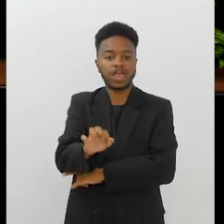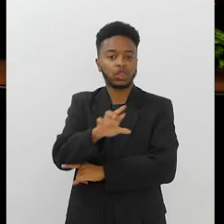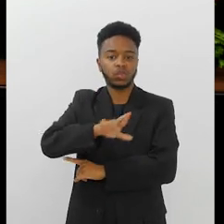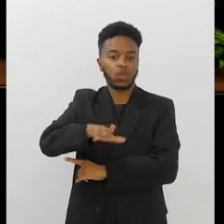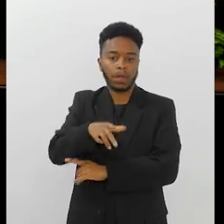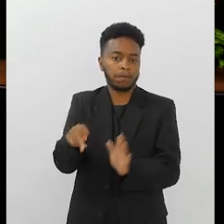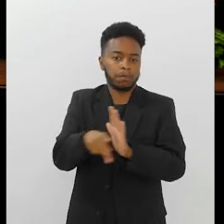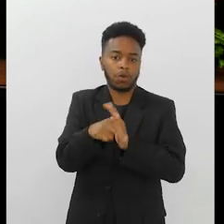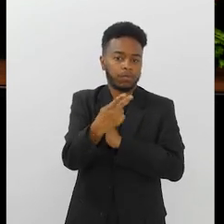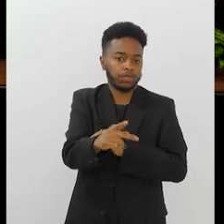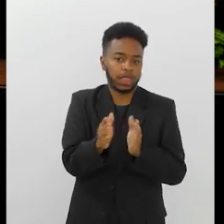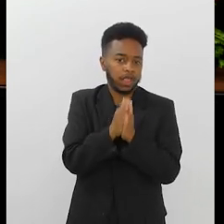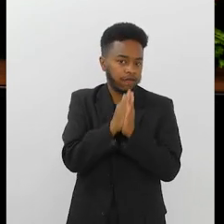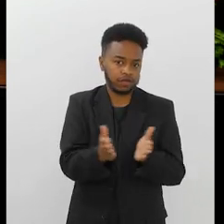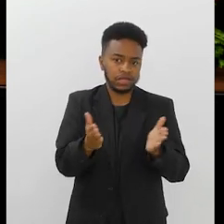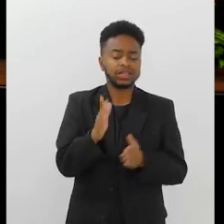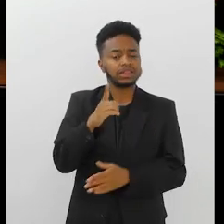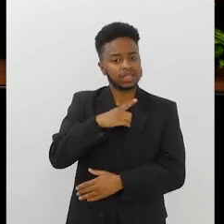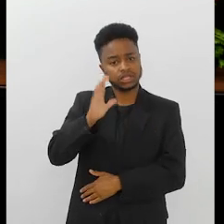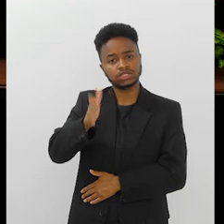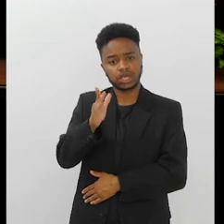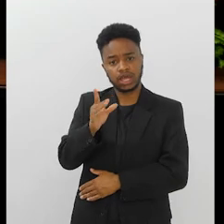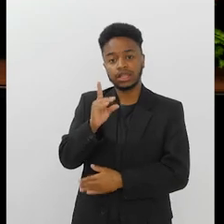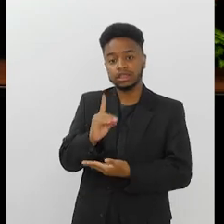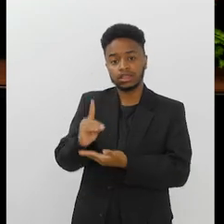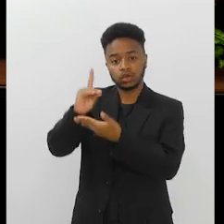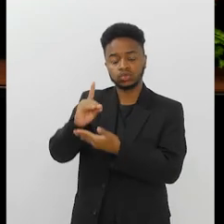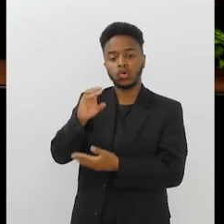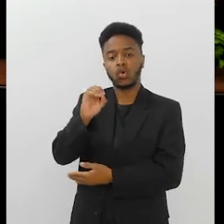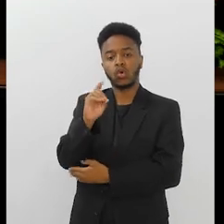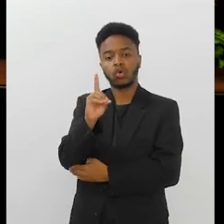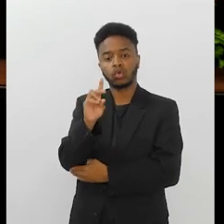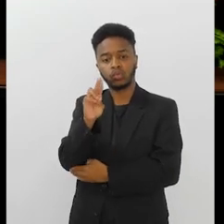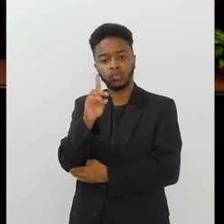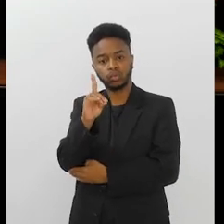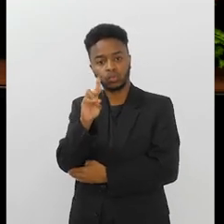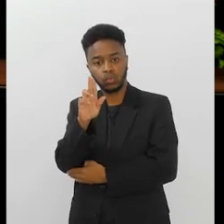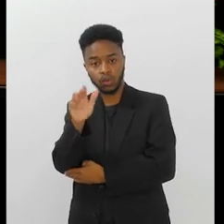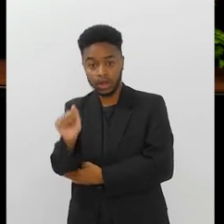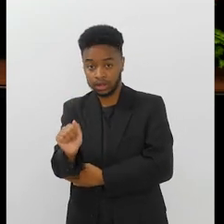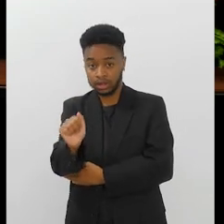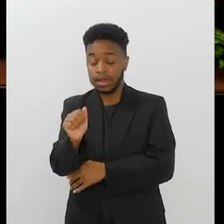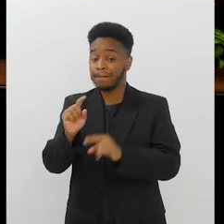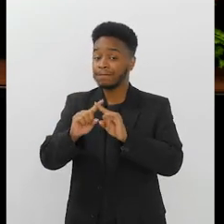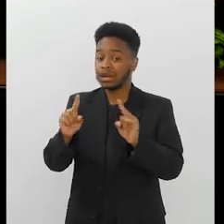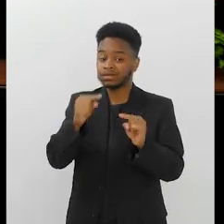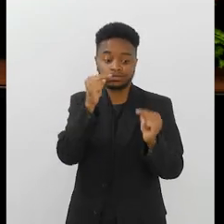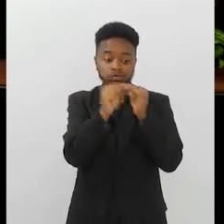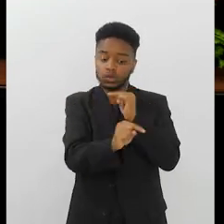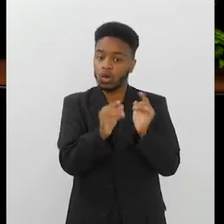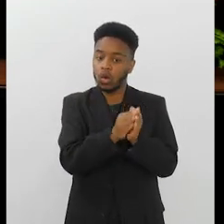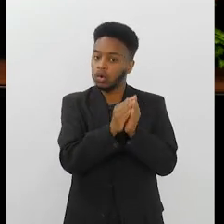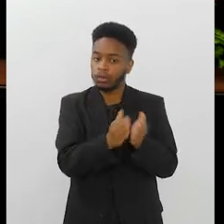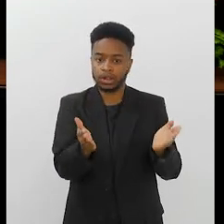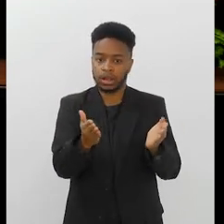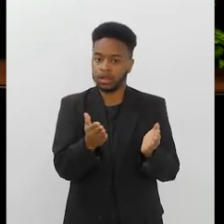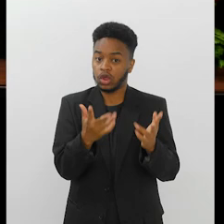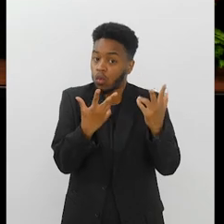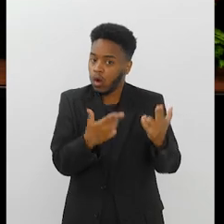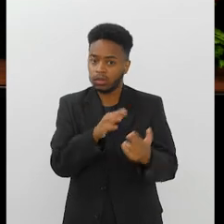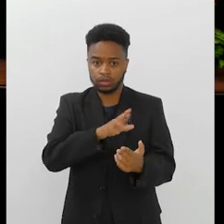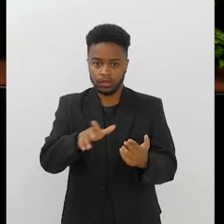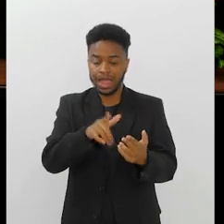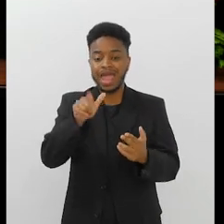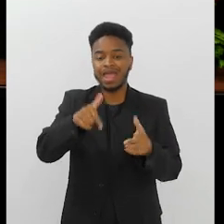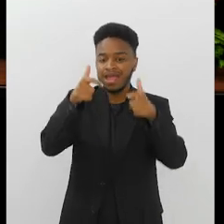Lei fé por exemplo não é terra de orumilá e leif fé existia um Deus chamado odudua um rei chamado odudua que não é orumilá que nada